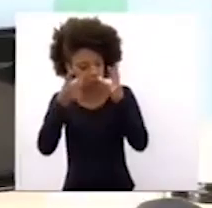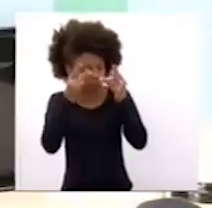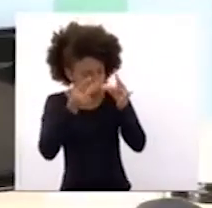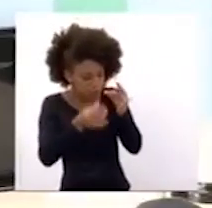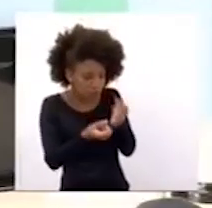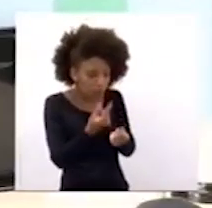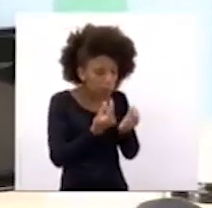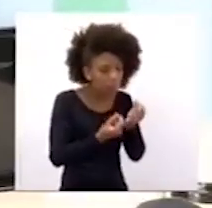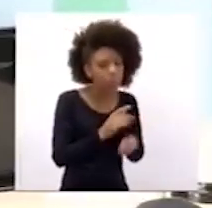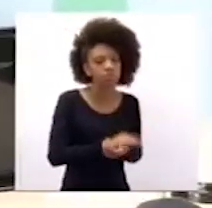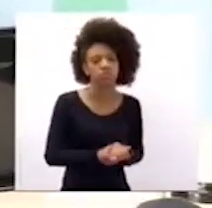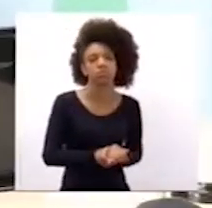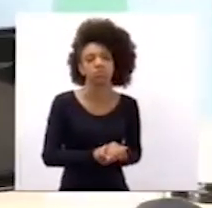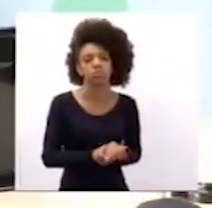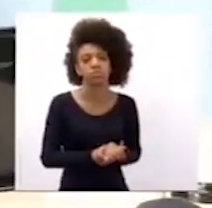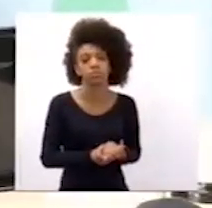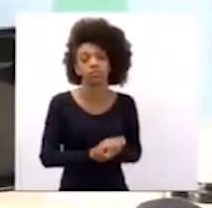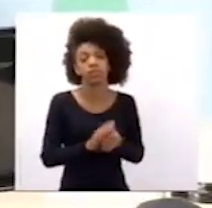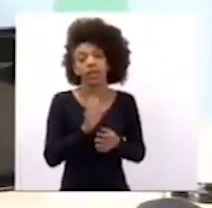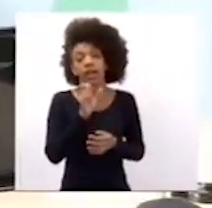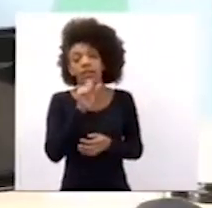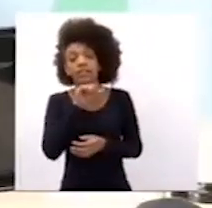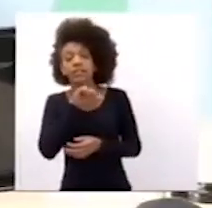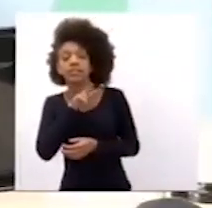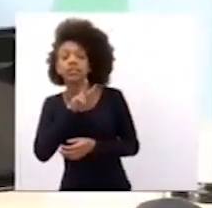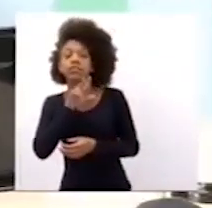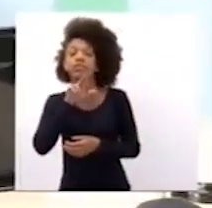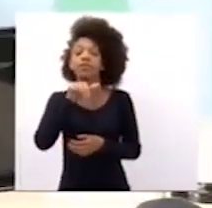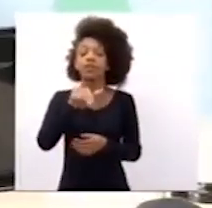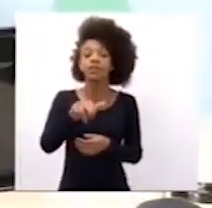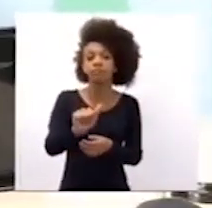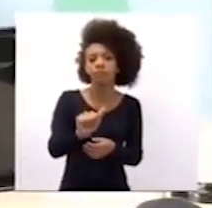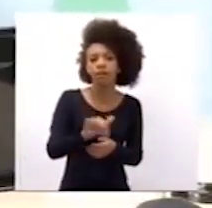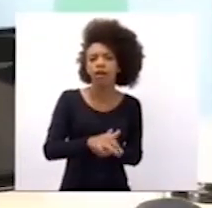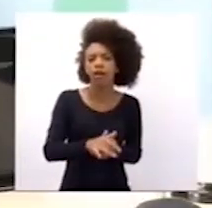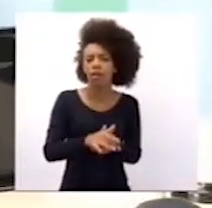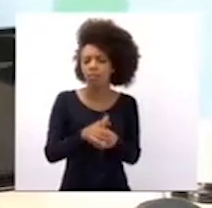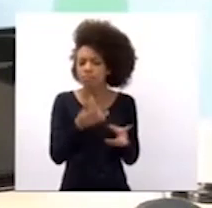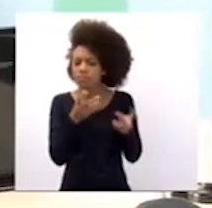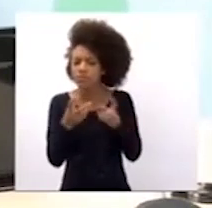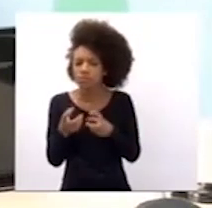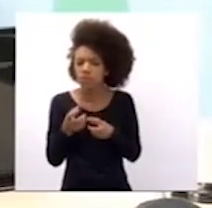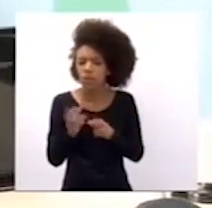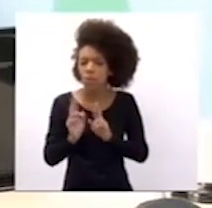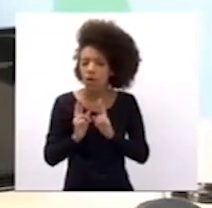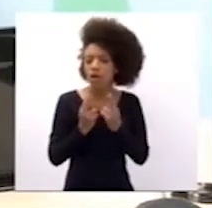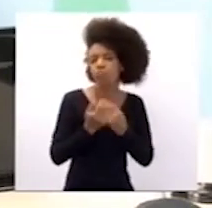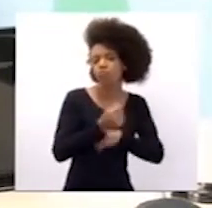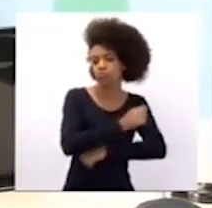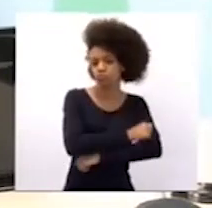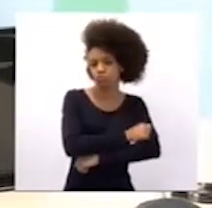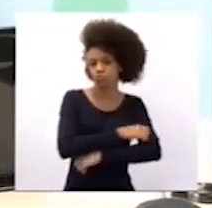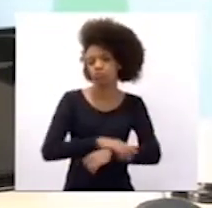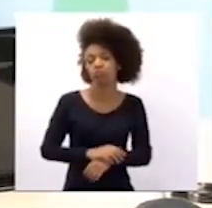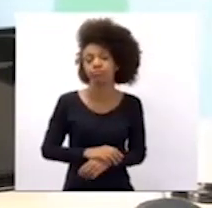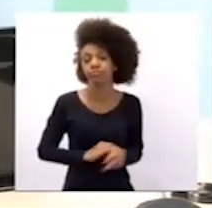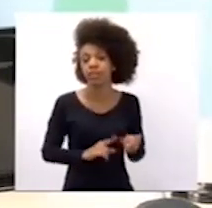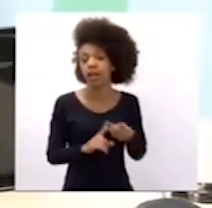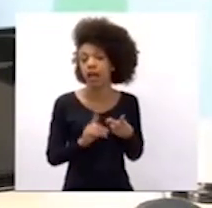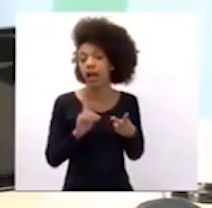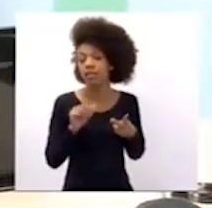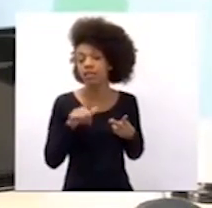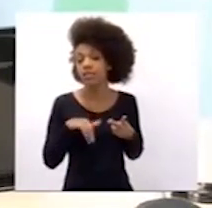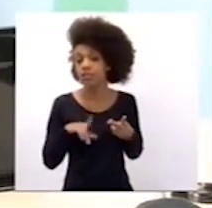algumas. A Silvana, ela observou que tem uma reunião de estudantes. O Danilo apontou